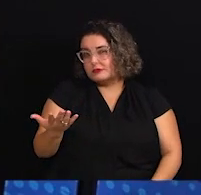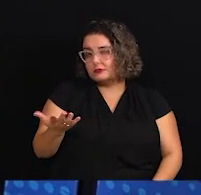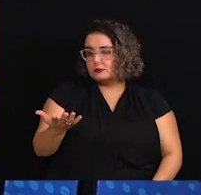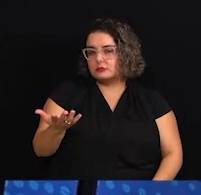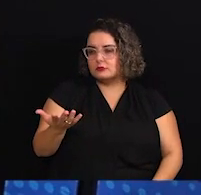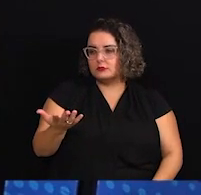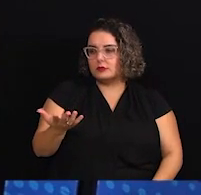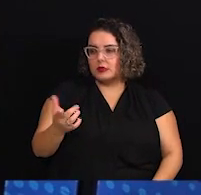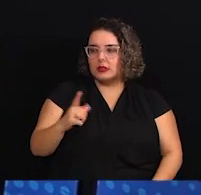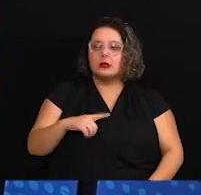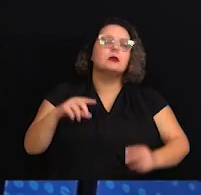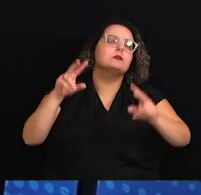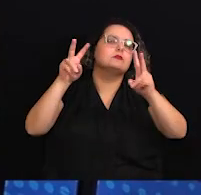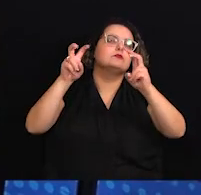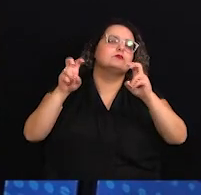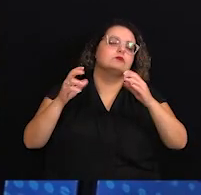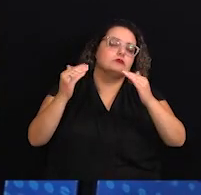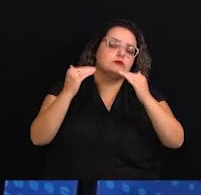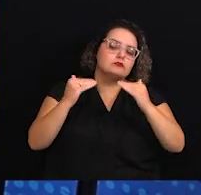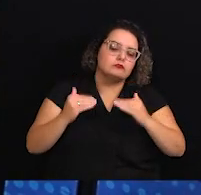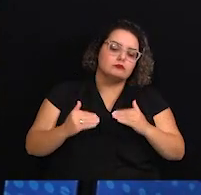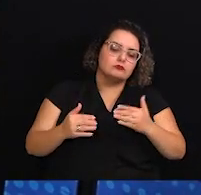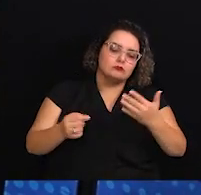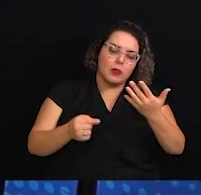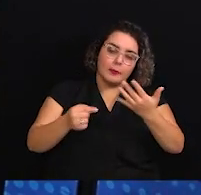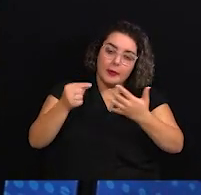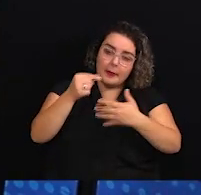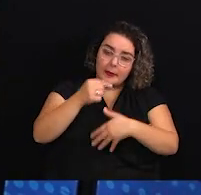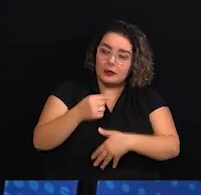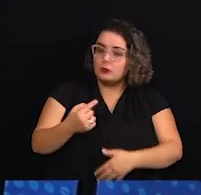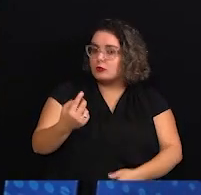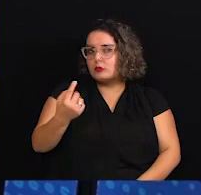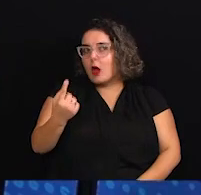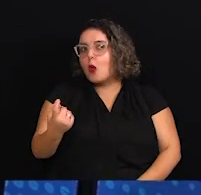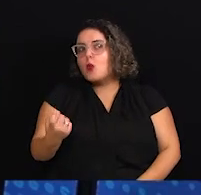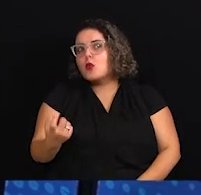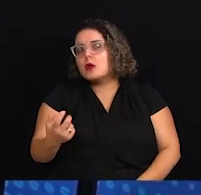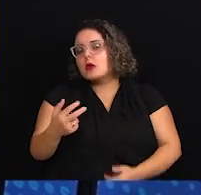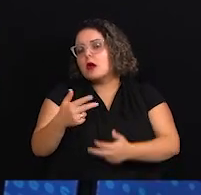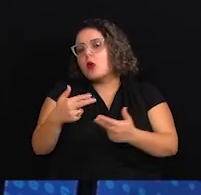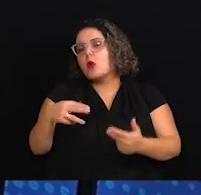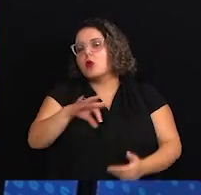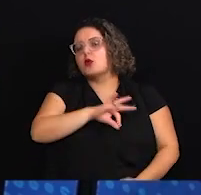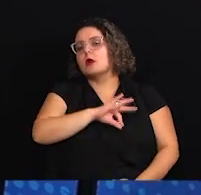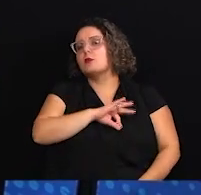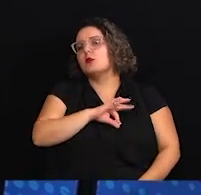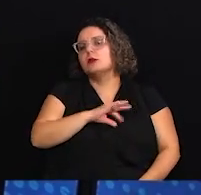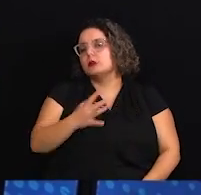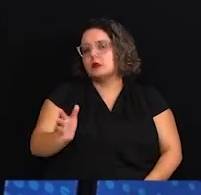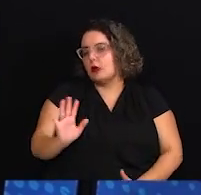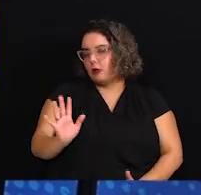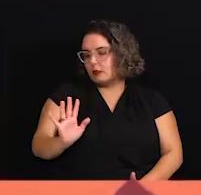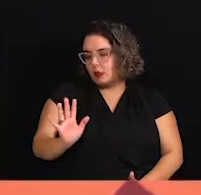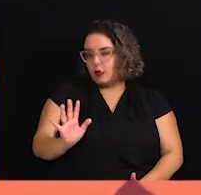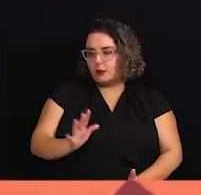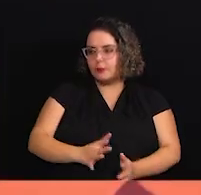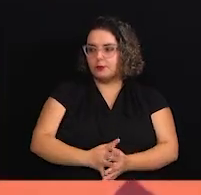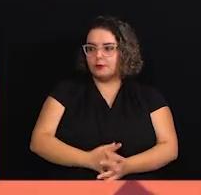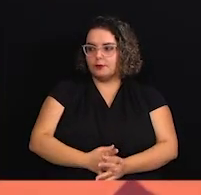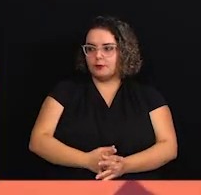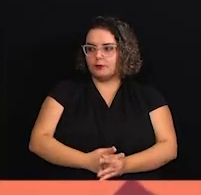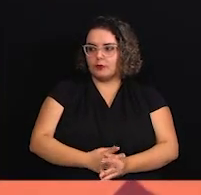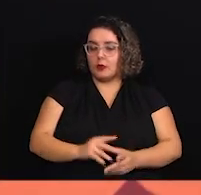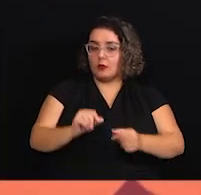tem subtemas aí, não se trata simplesmente de uma coisa policial por si só, entendeu? Vou fazer